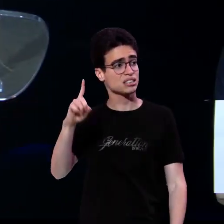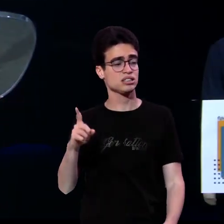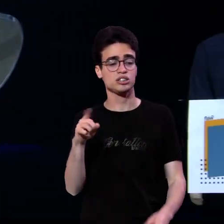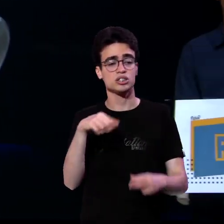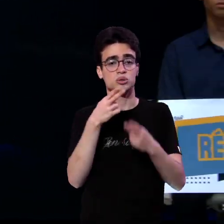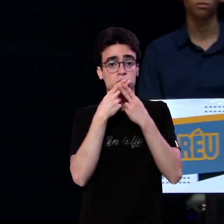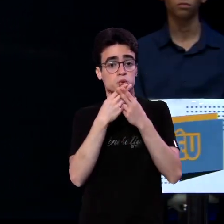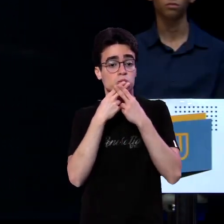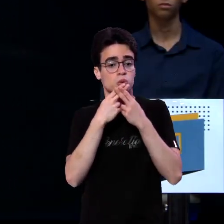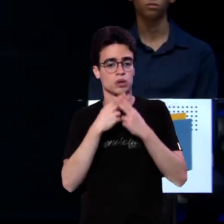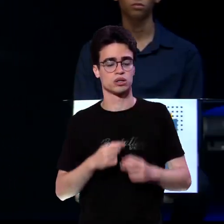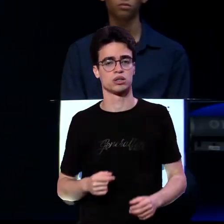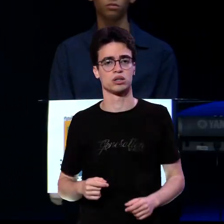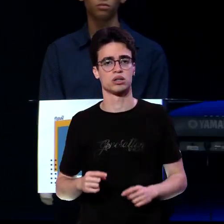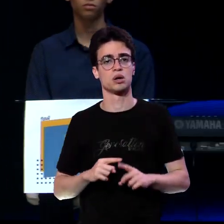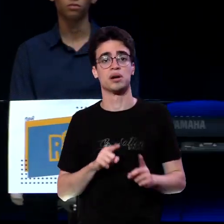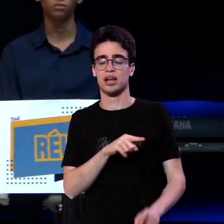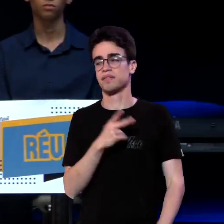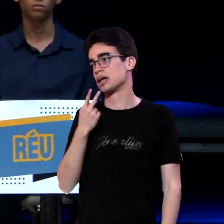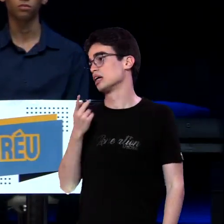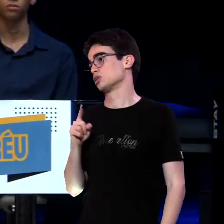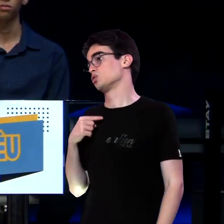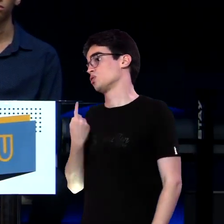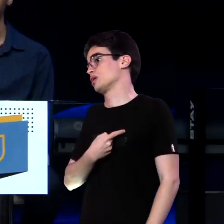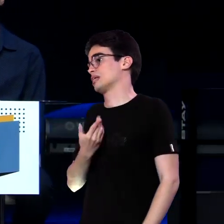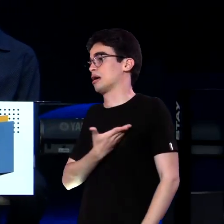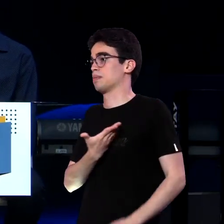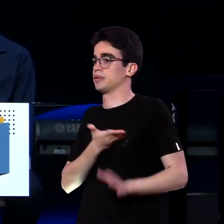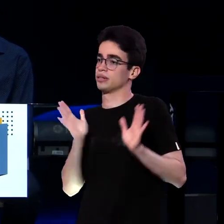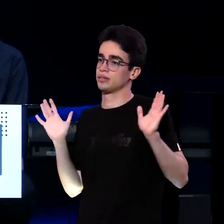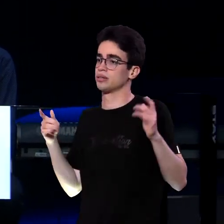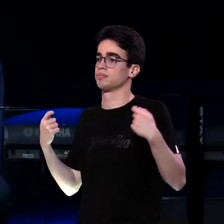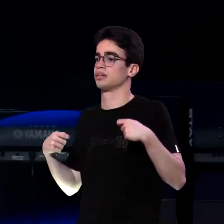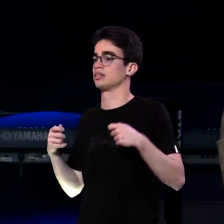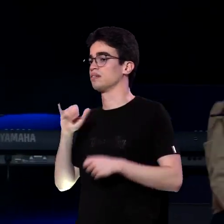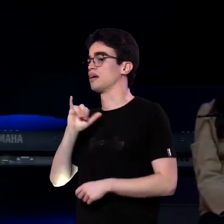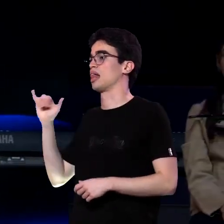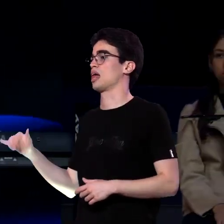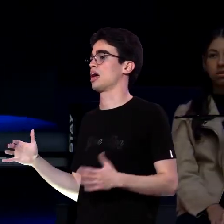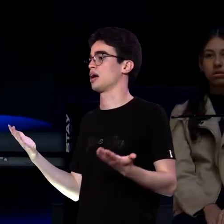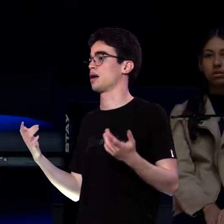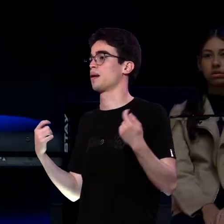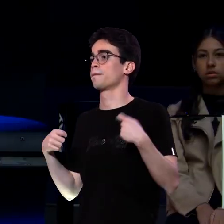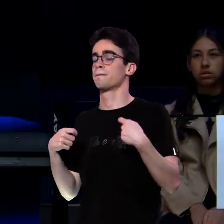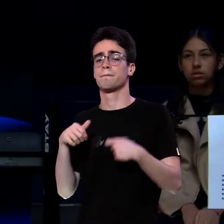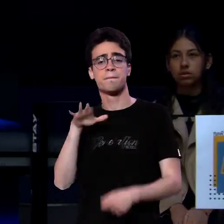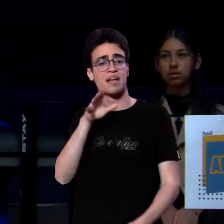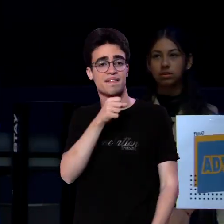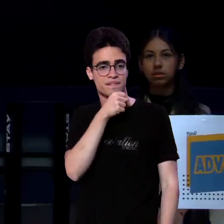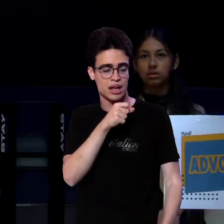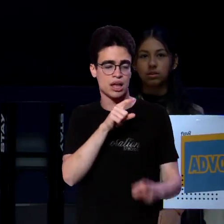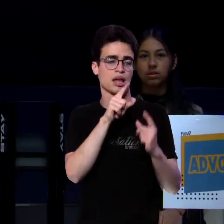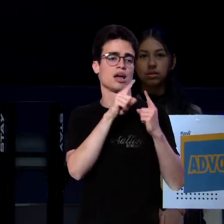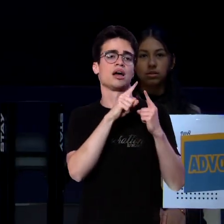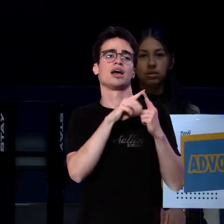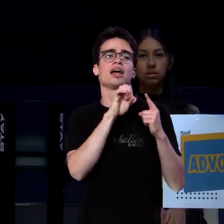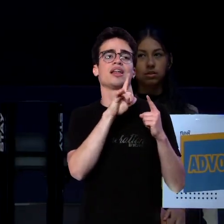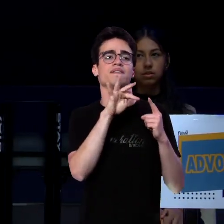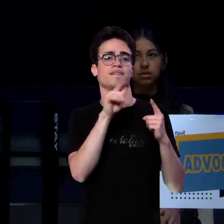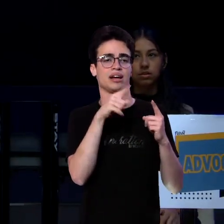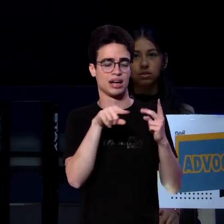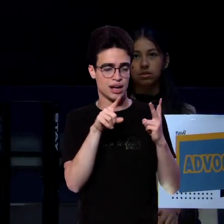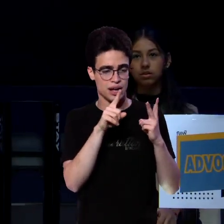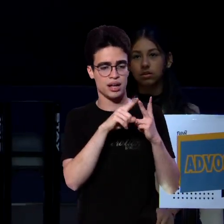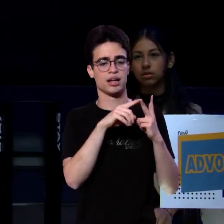falaram, como amigos a gente tem que falar o que a gente acha. Vamos começar desde o mais velho, Elifaz, depois Bildade,